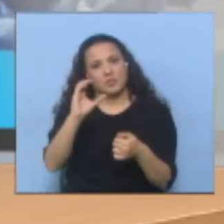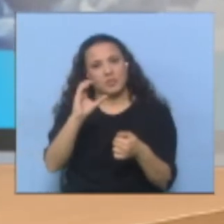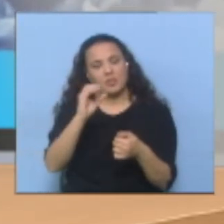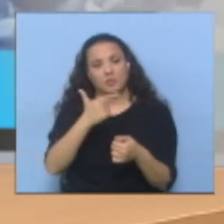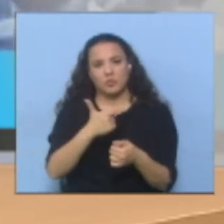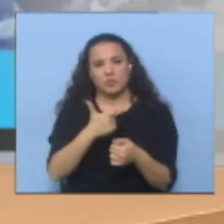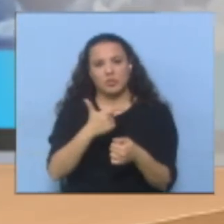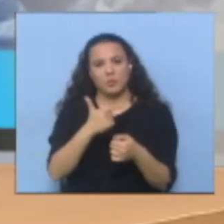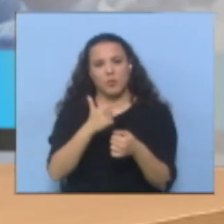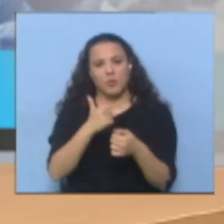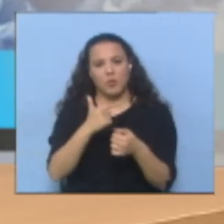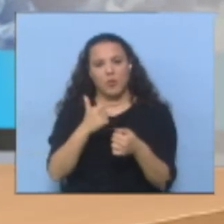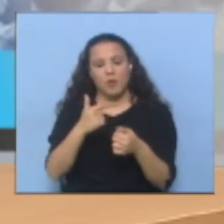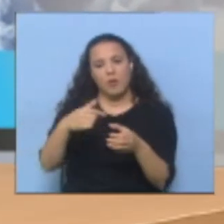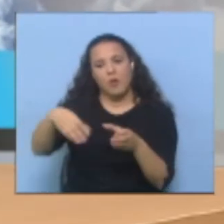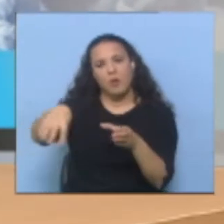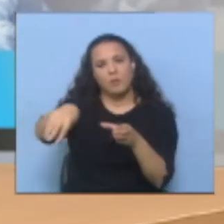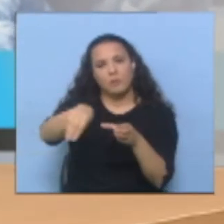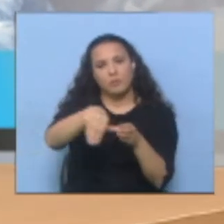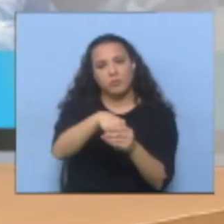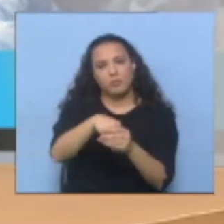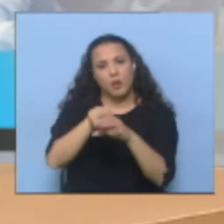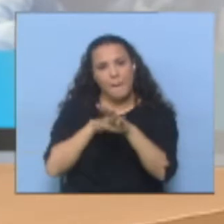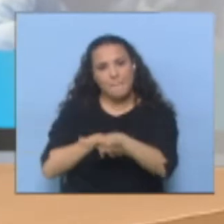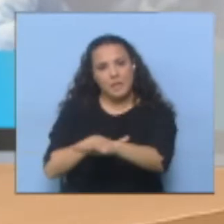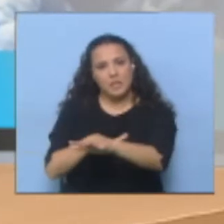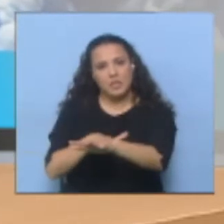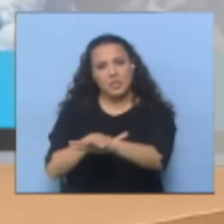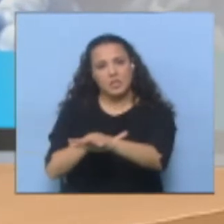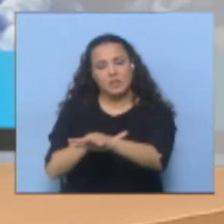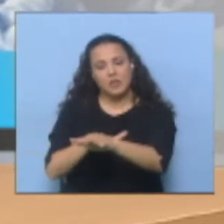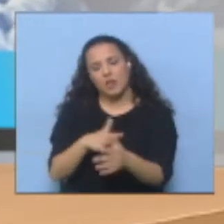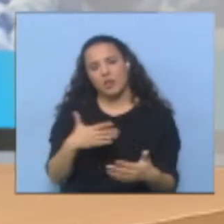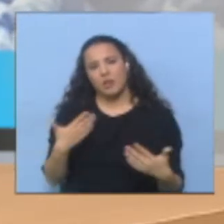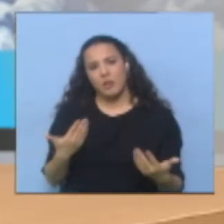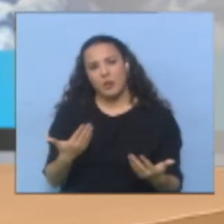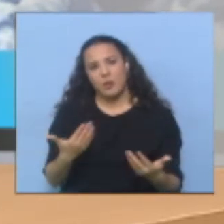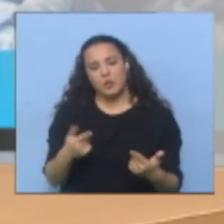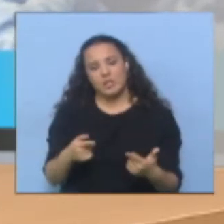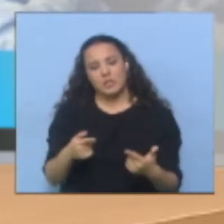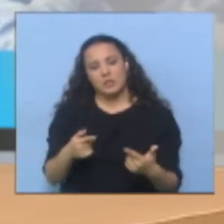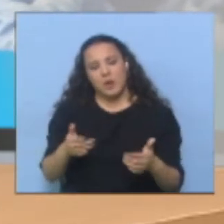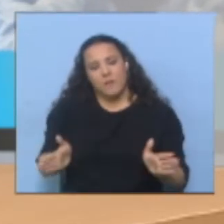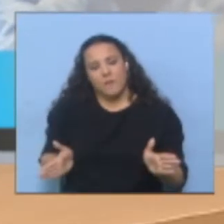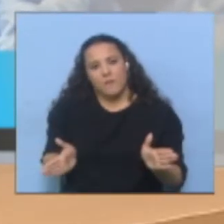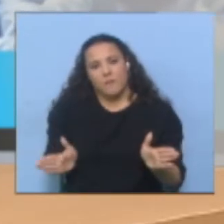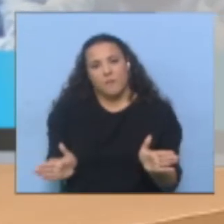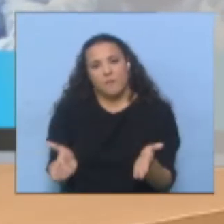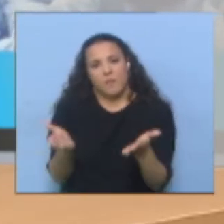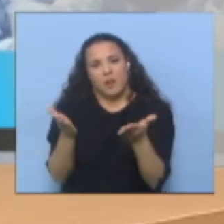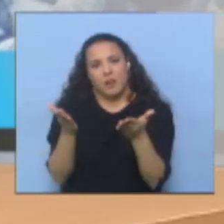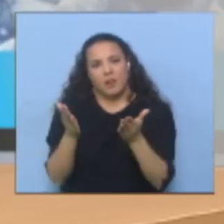engloba a peregrinação, o turista que tem uma motivação